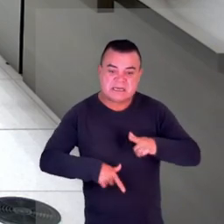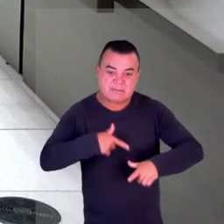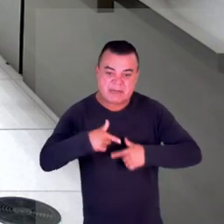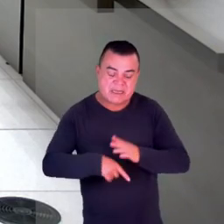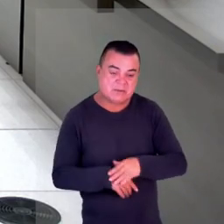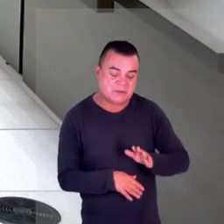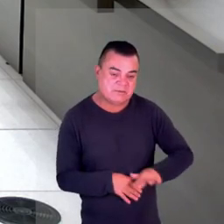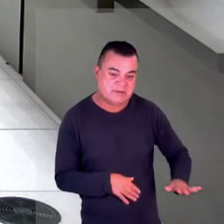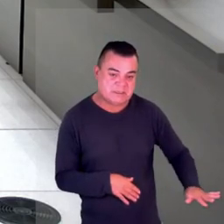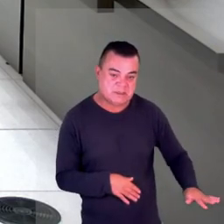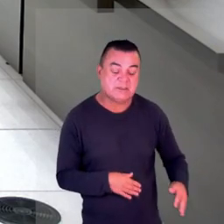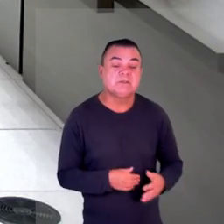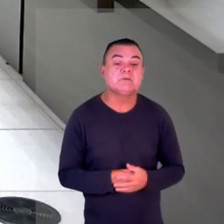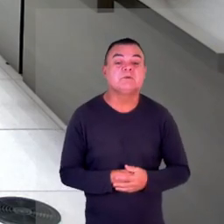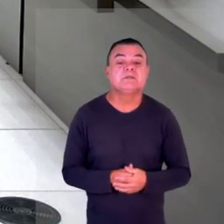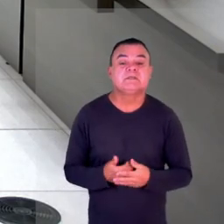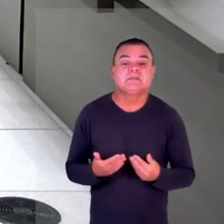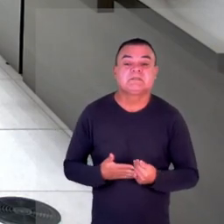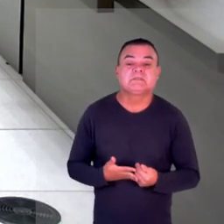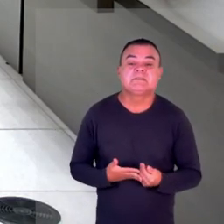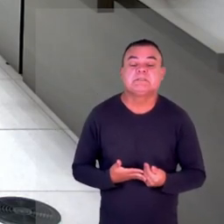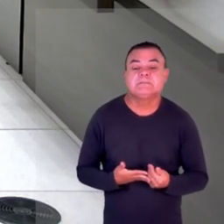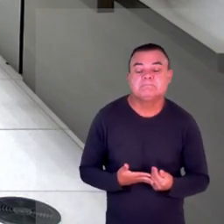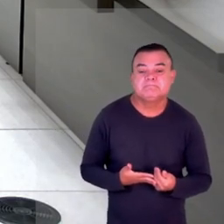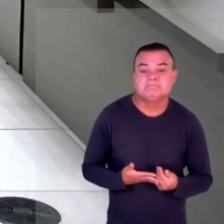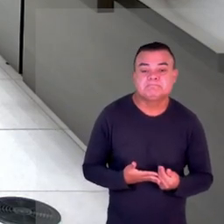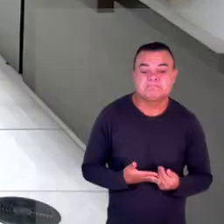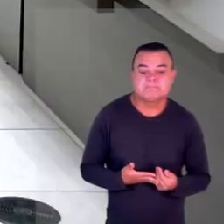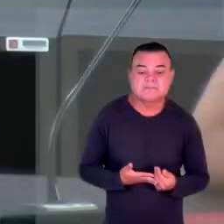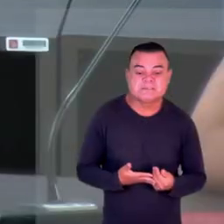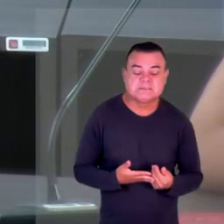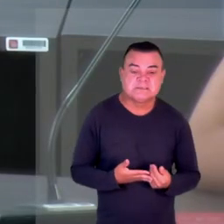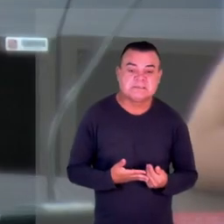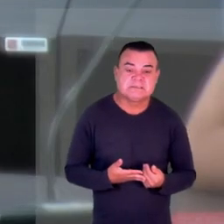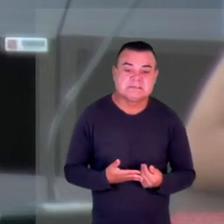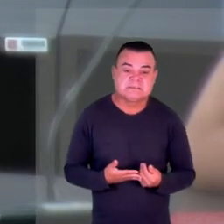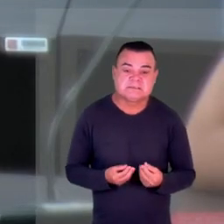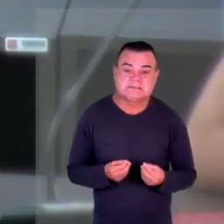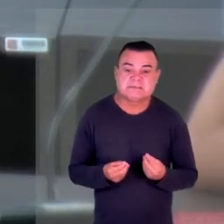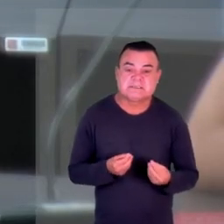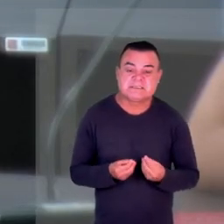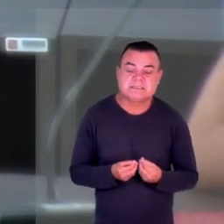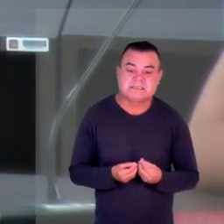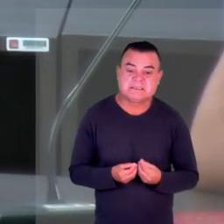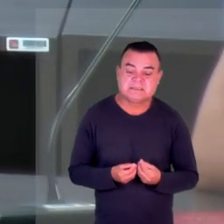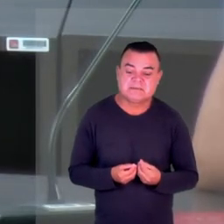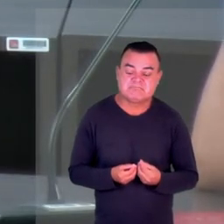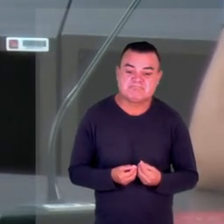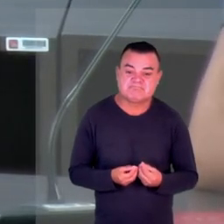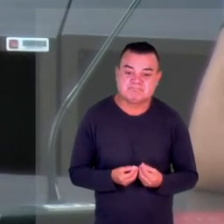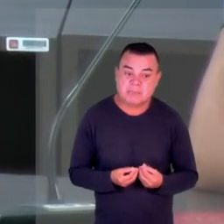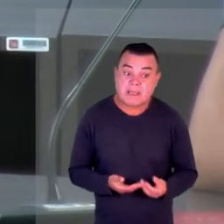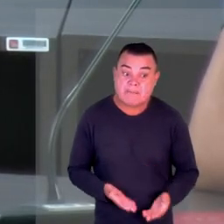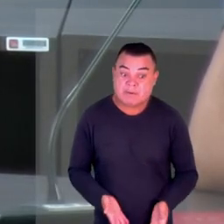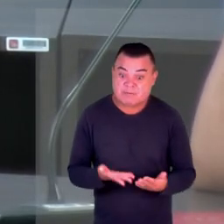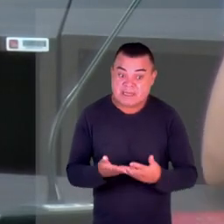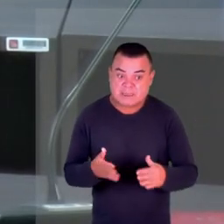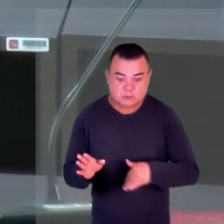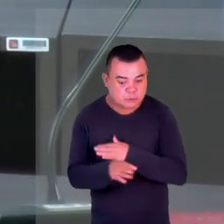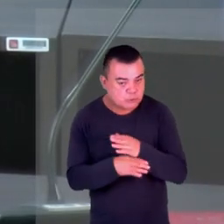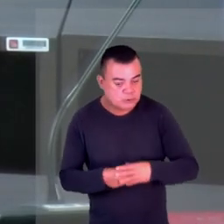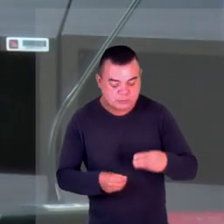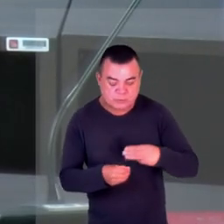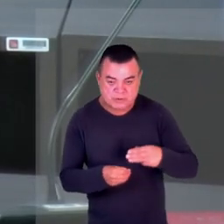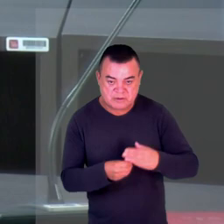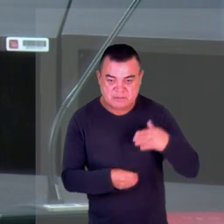nessa eh em estar né Eh provocar todos os municípios brasileiros